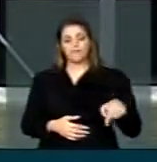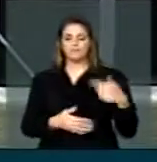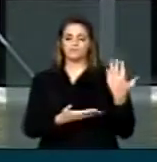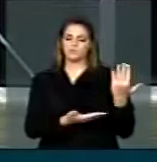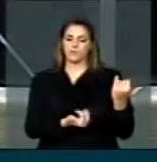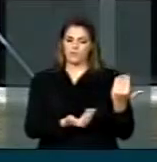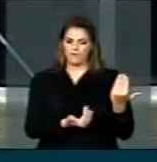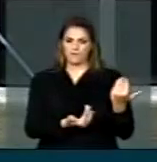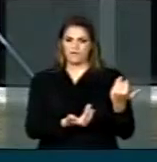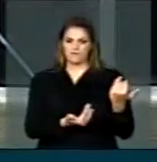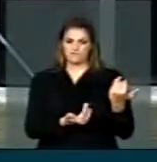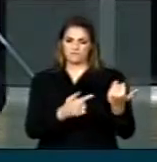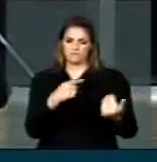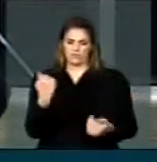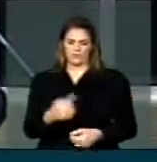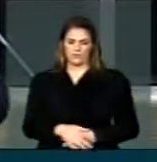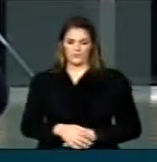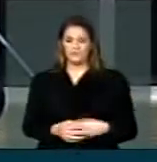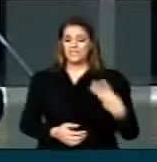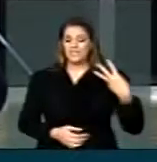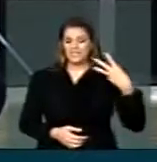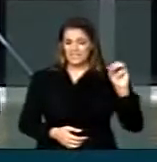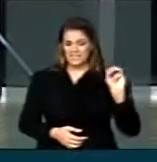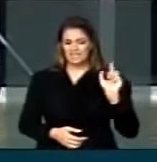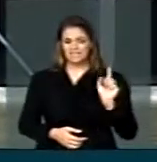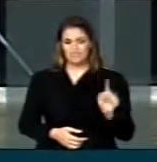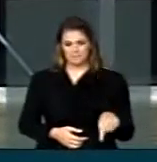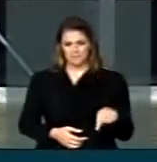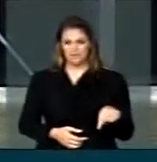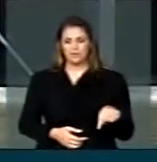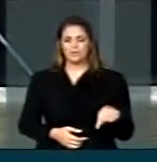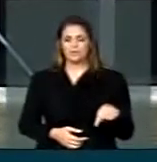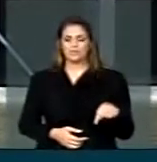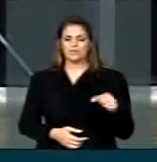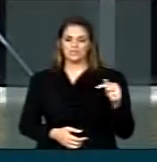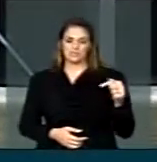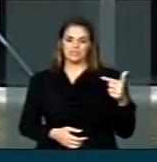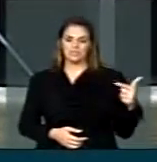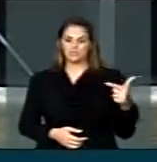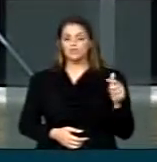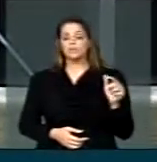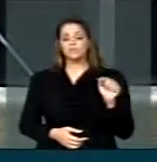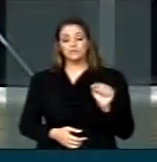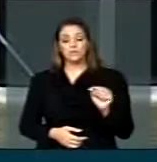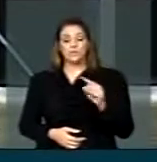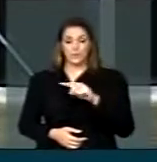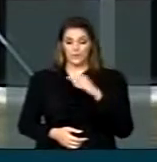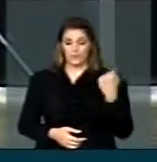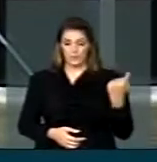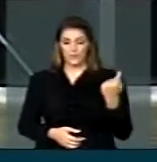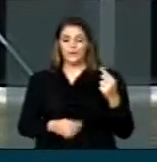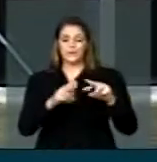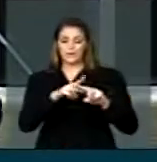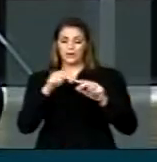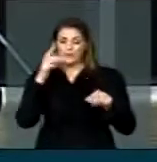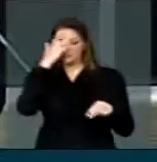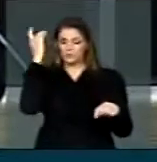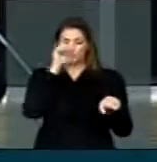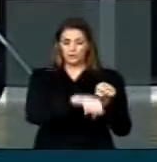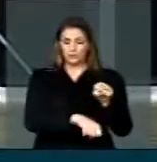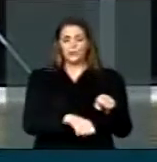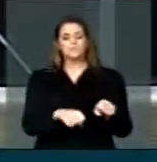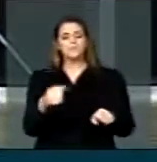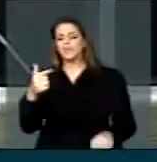jovens. E destes 30.072 jovens que foram mortos por homicídio no Brasil,